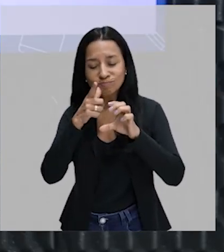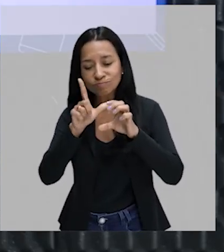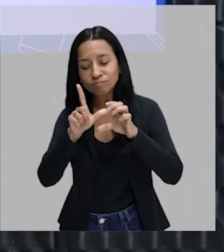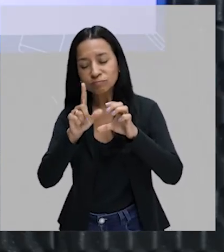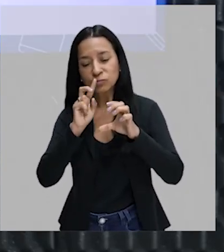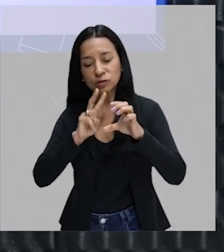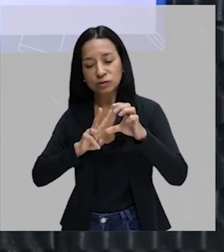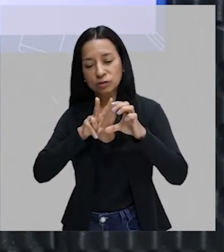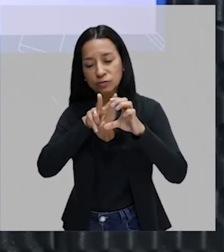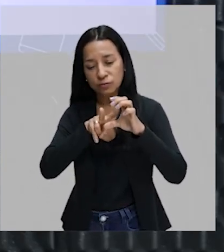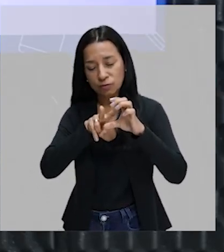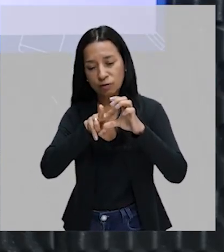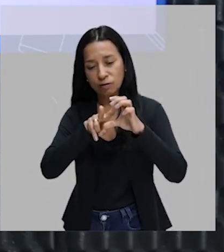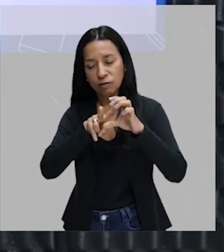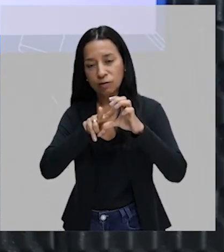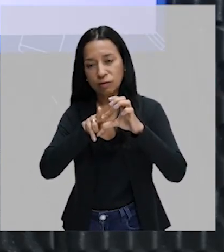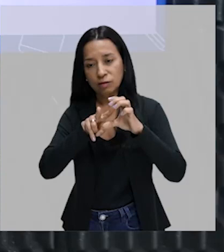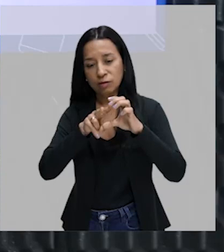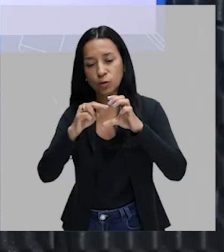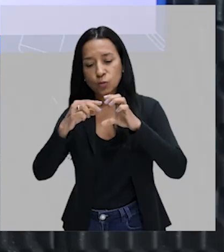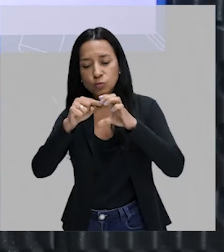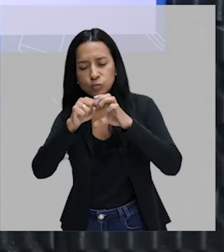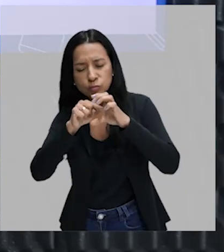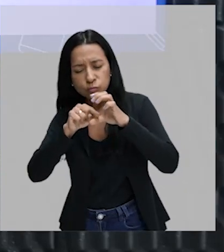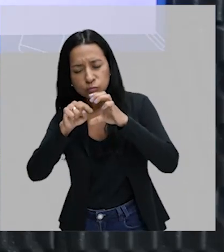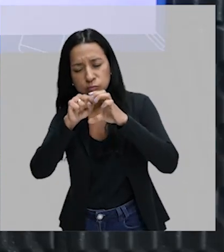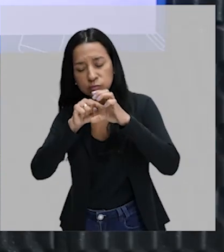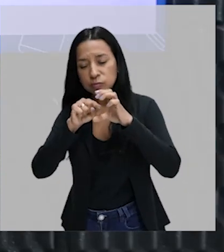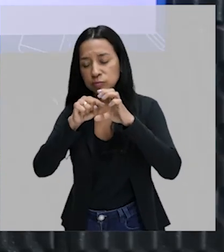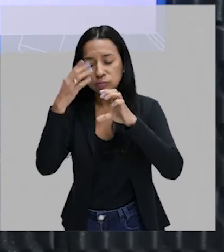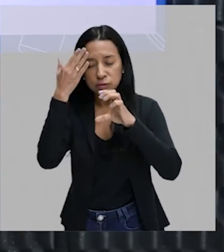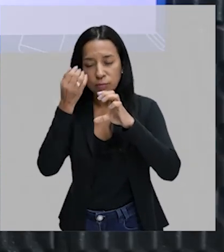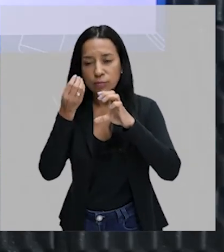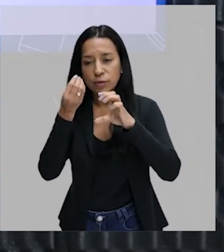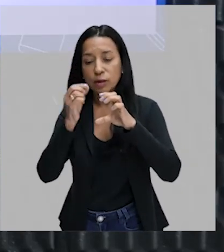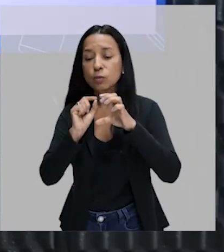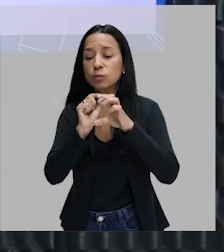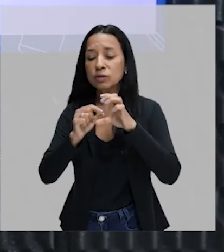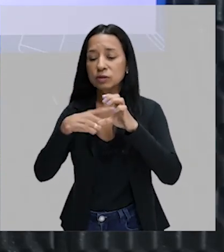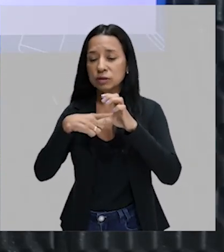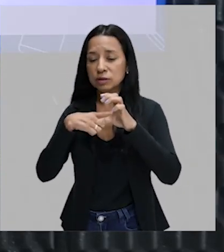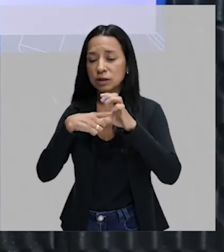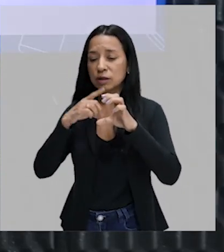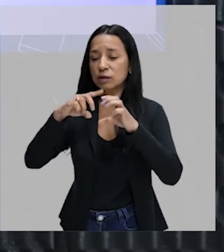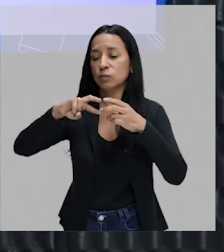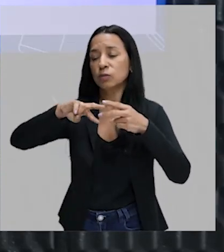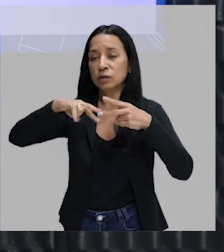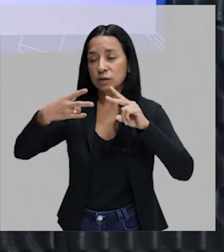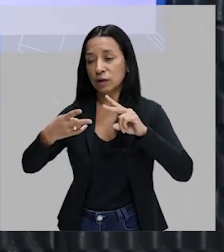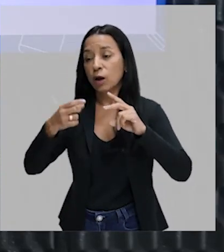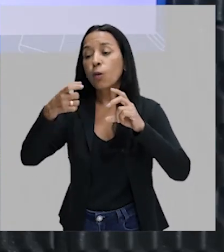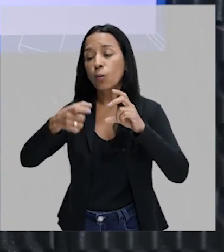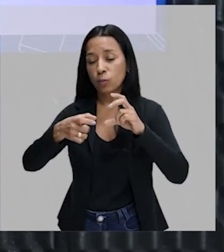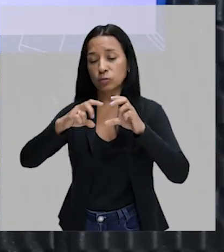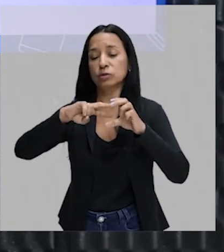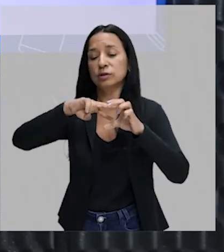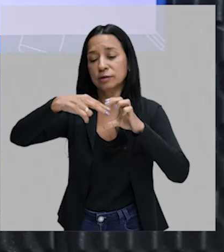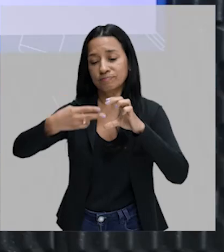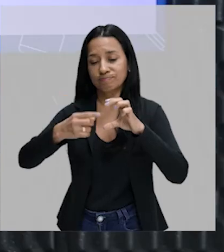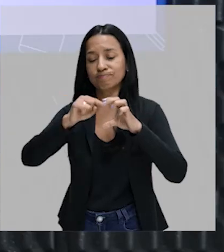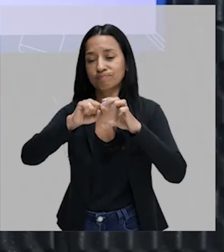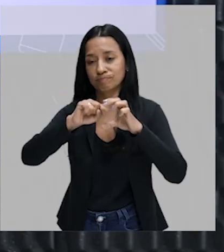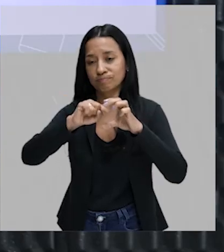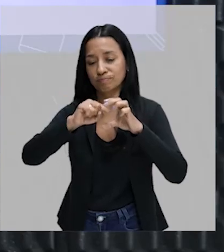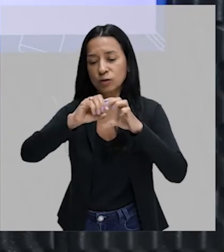consegue ver limites de um núcleo, a gente não consegue saber onde é que está ali mais ou menos o DNA. O DNA ele fica